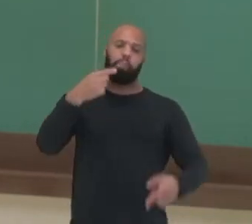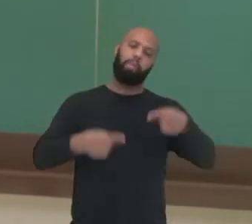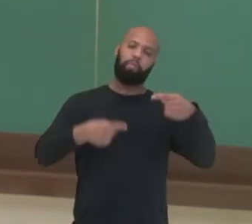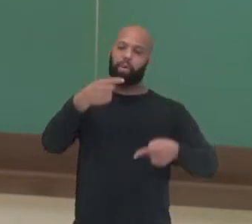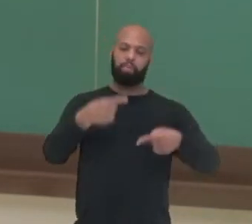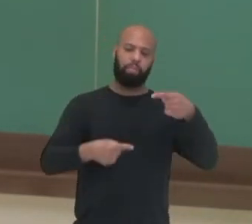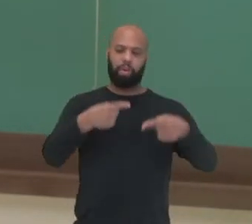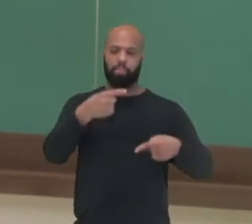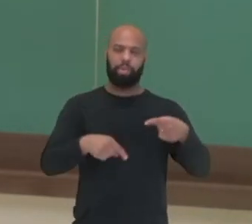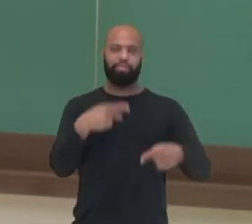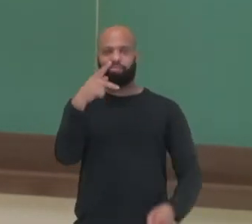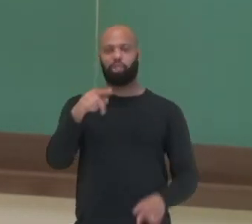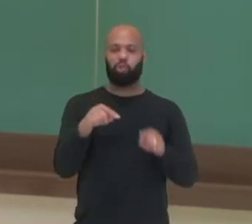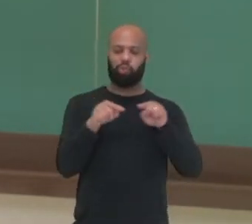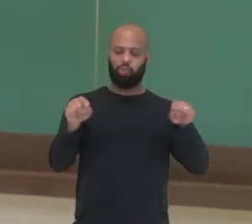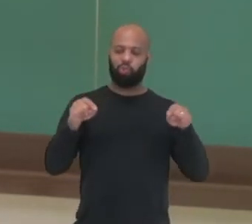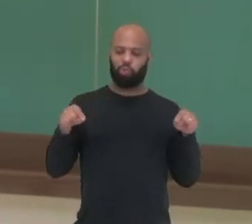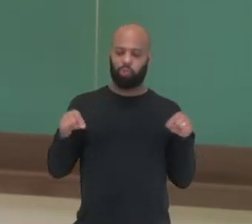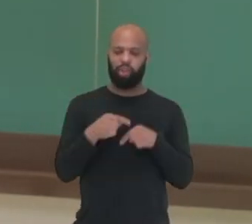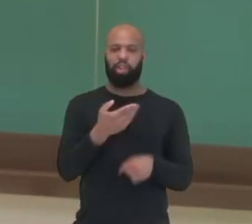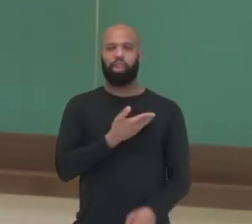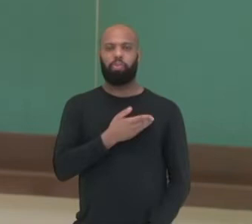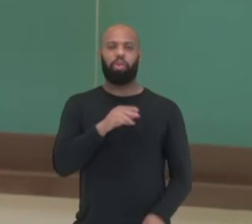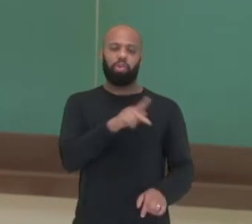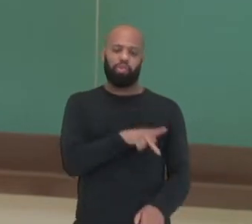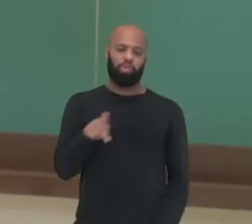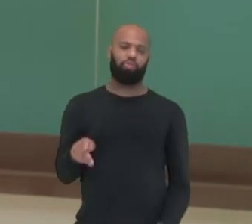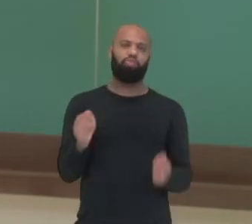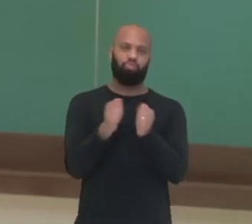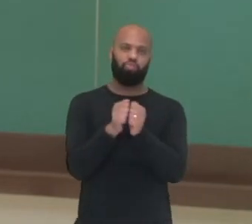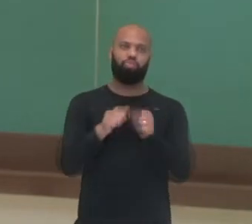entre colegas de turma e professor.